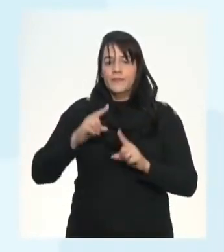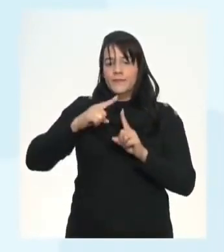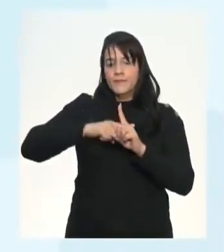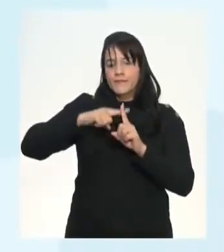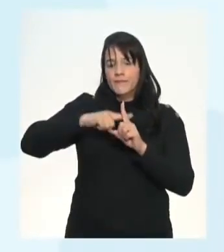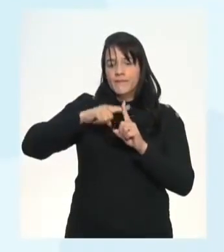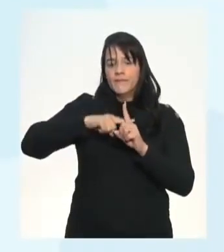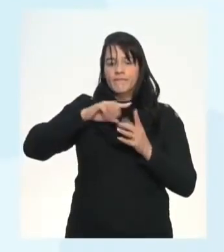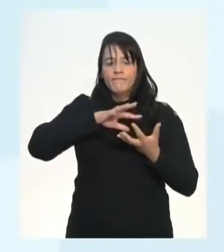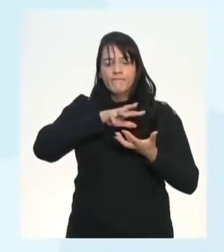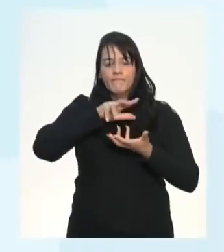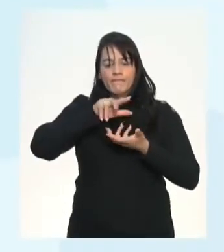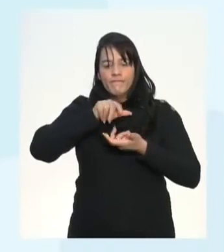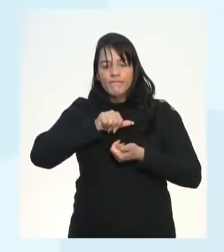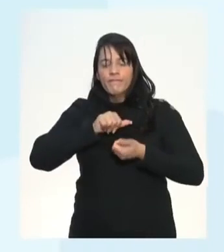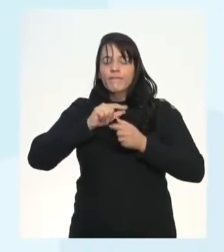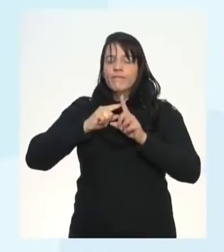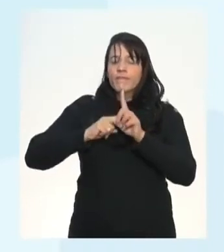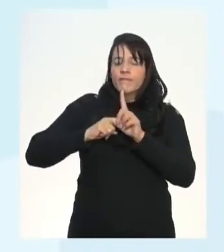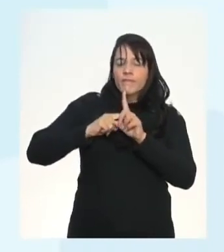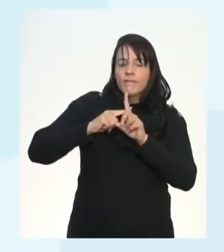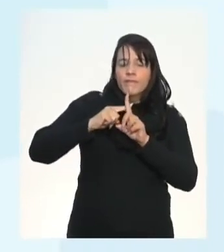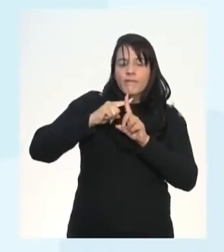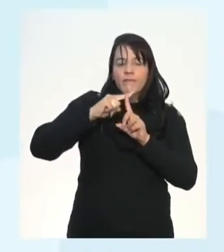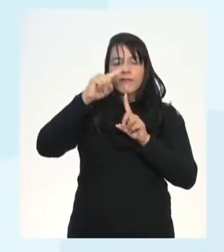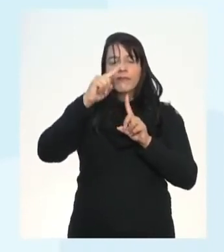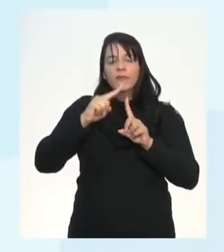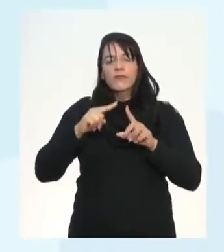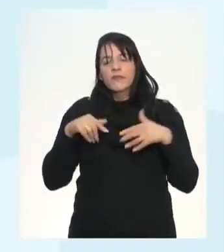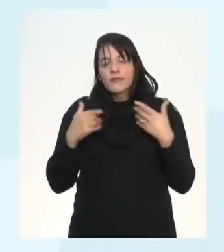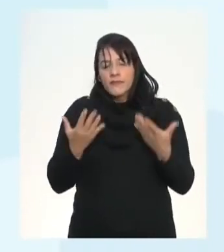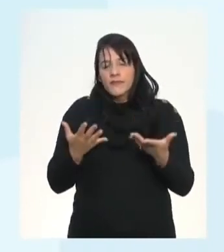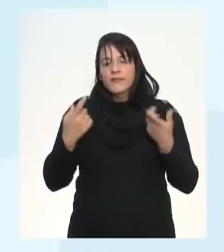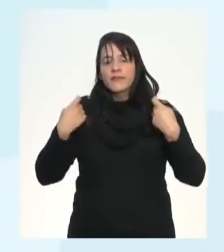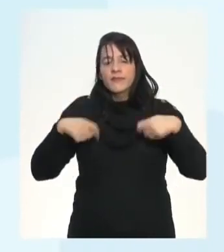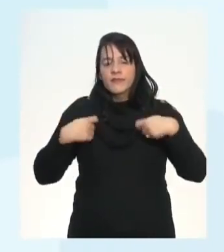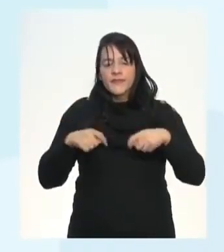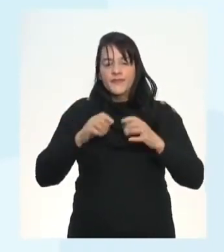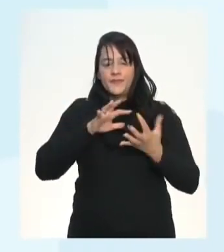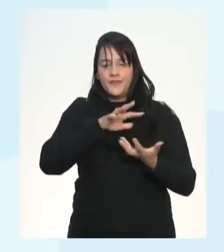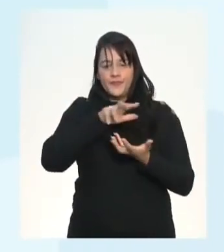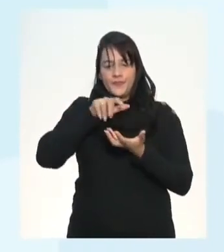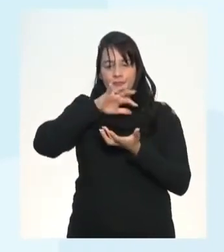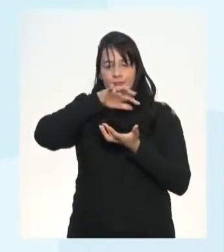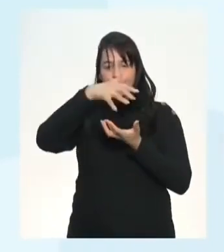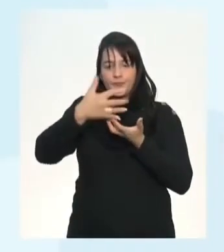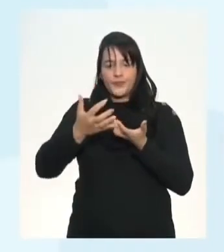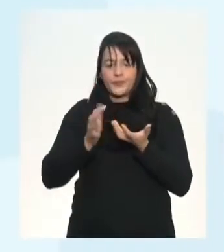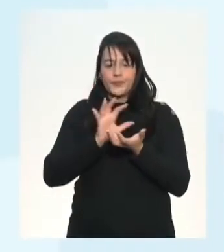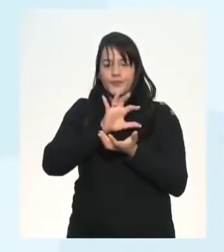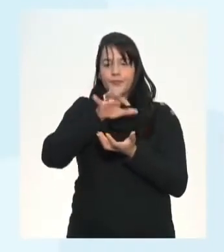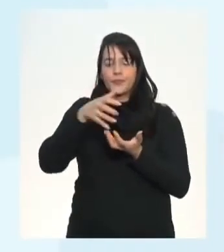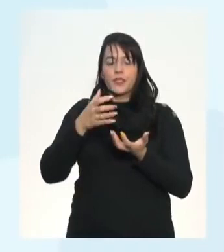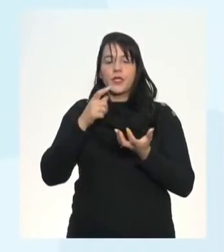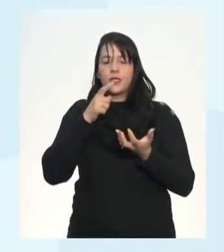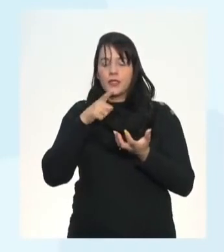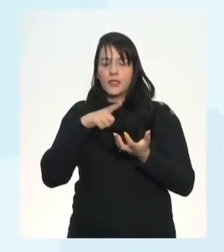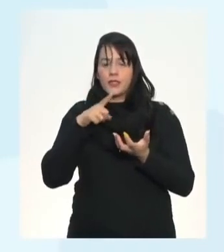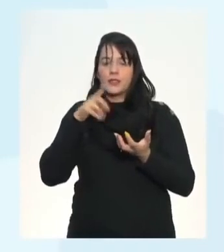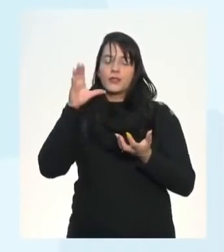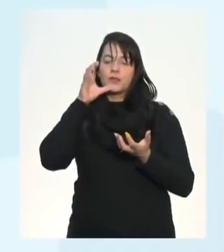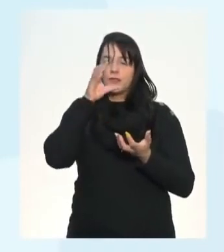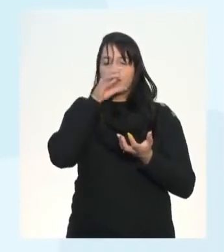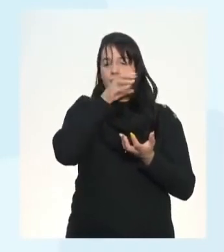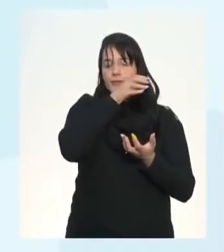Terra está aumentando. Isso é um fato incontestável. E a atmosfera está reagindo a esse aquecimento por meio de